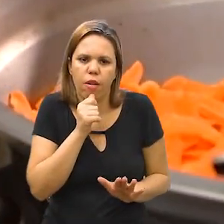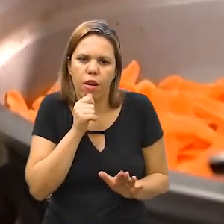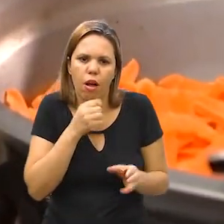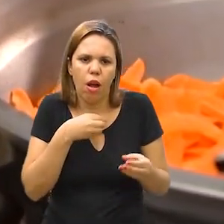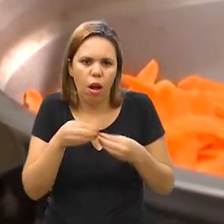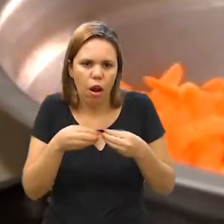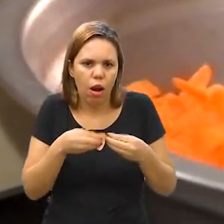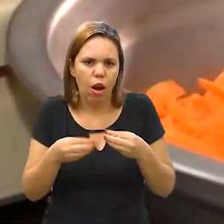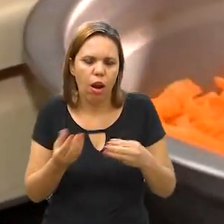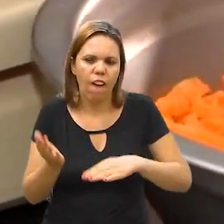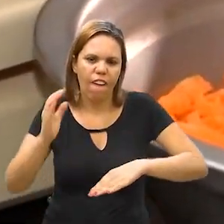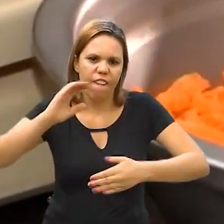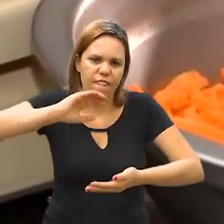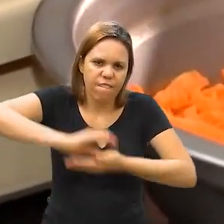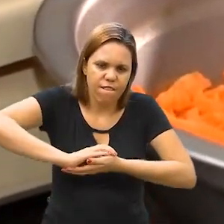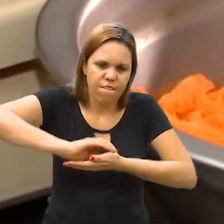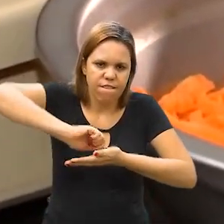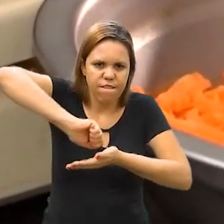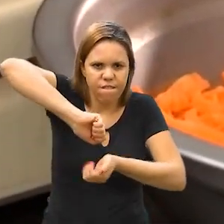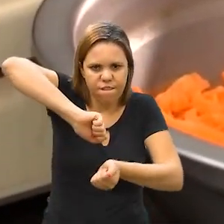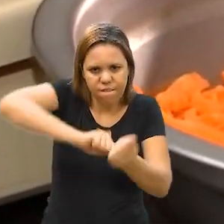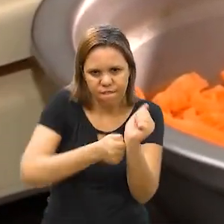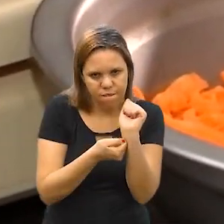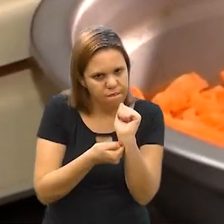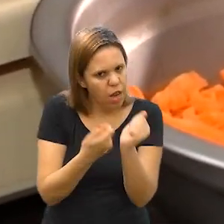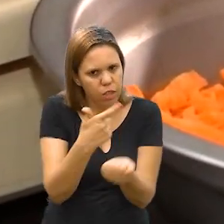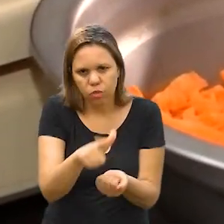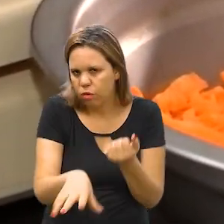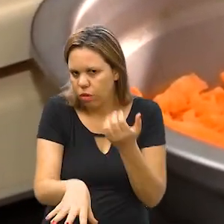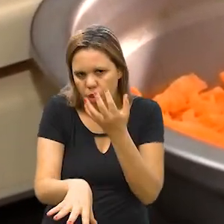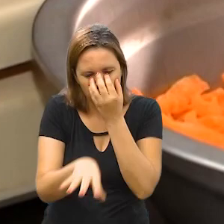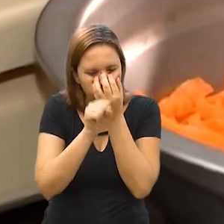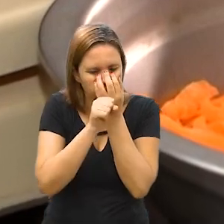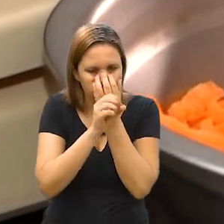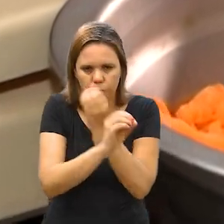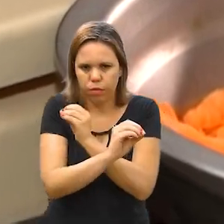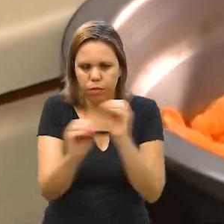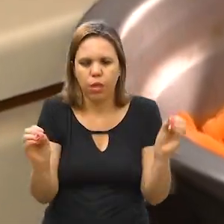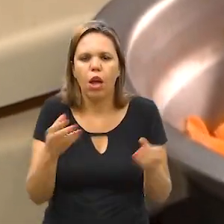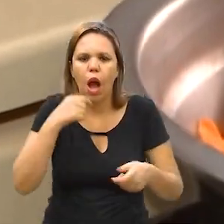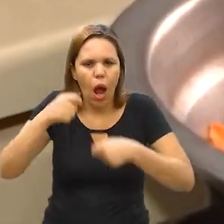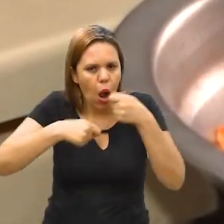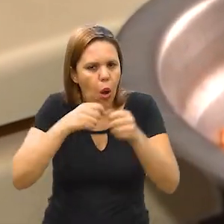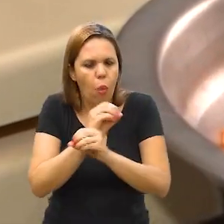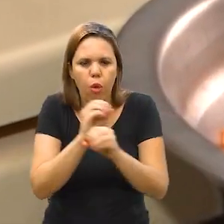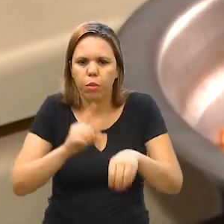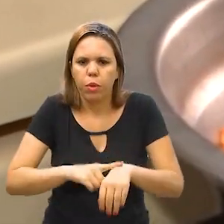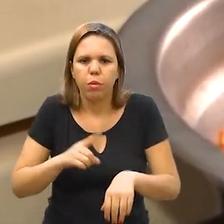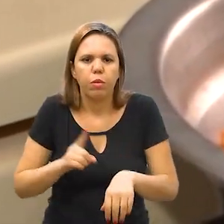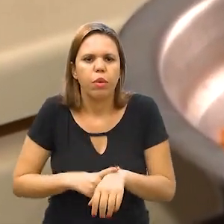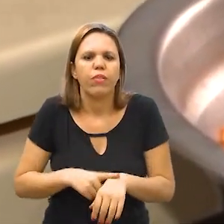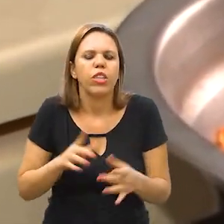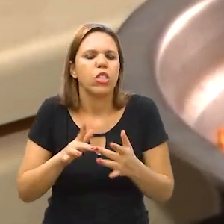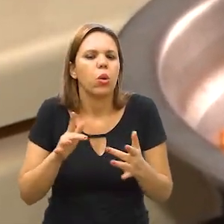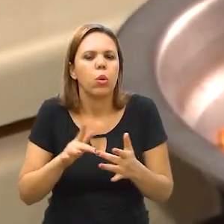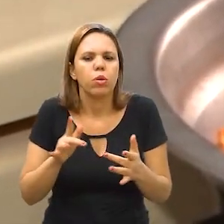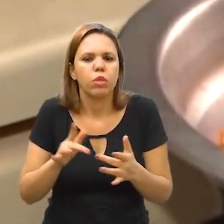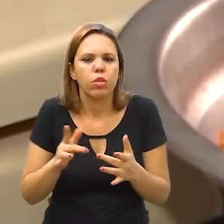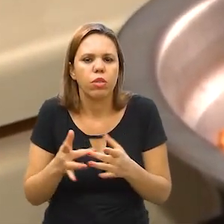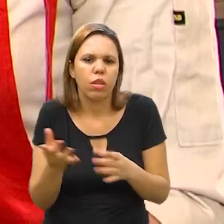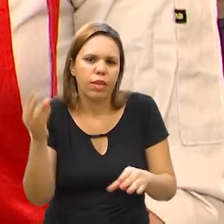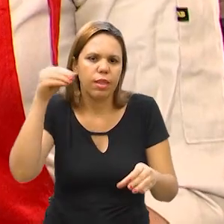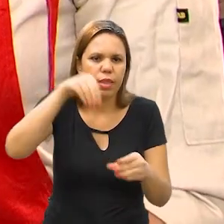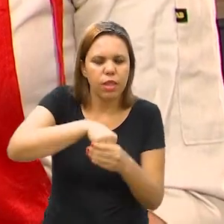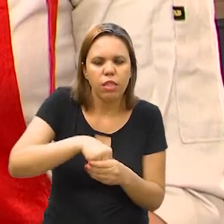vai embalada e lacrada de uma forma que não entra o ar. Então a comida em momento nenhum vai ter contato com o interior